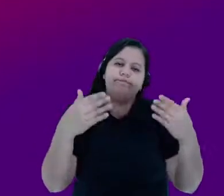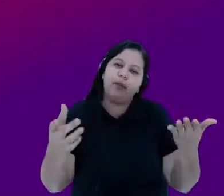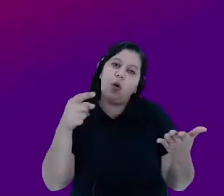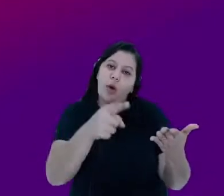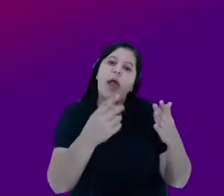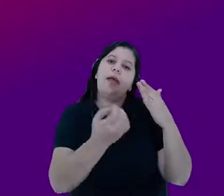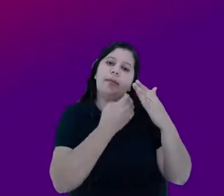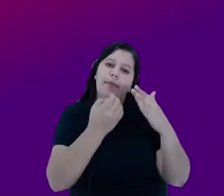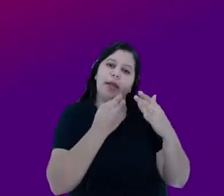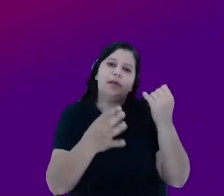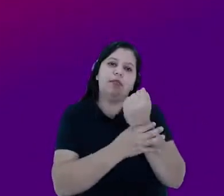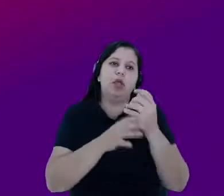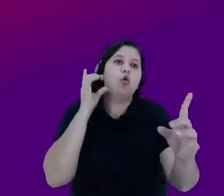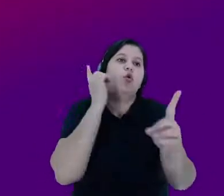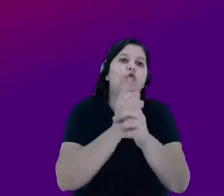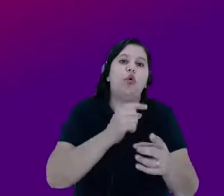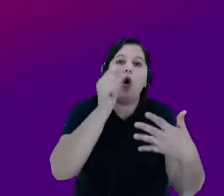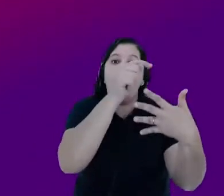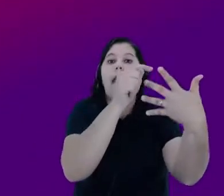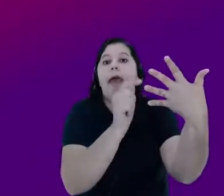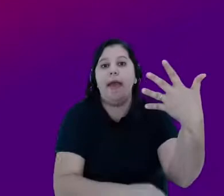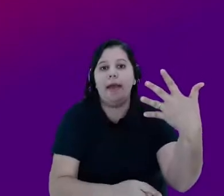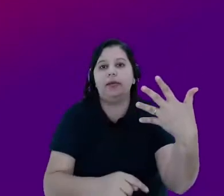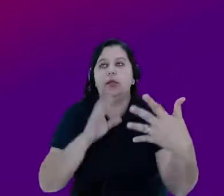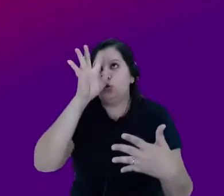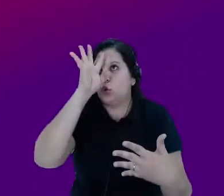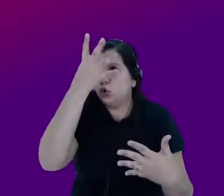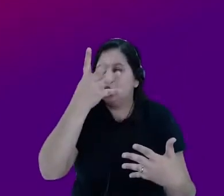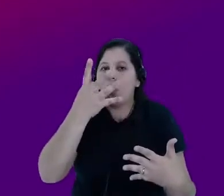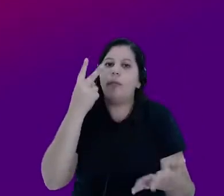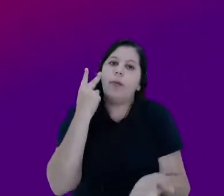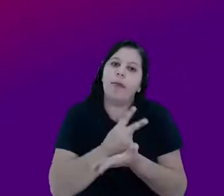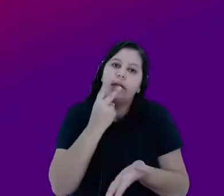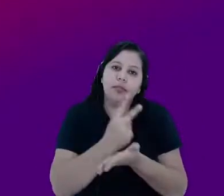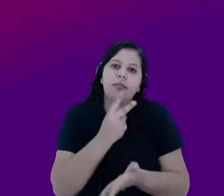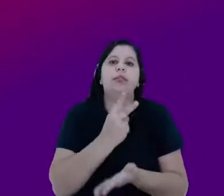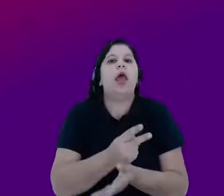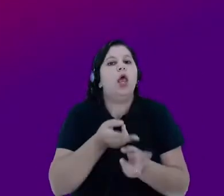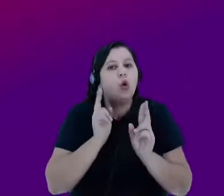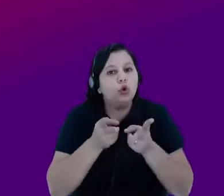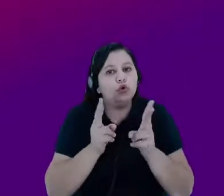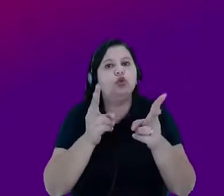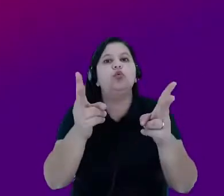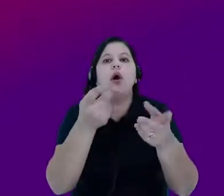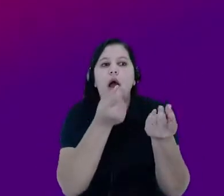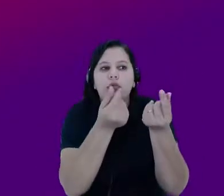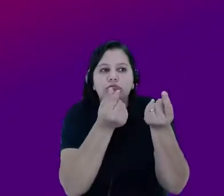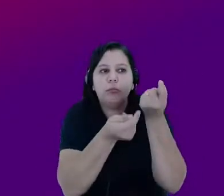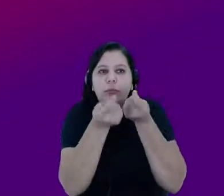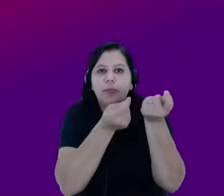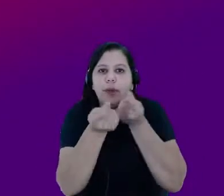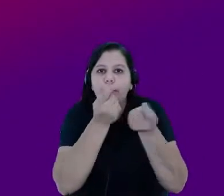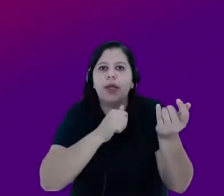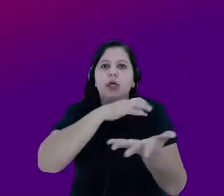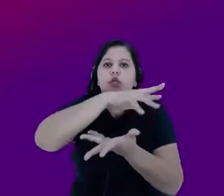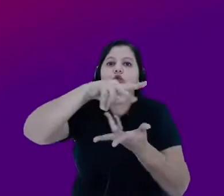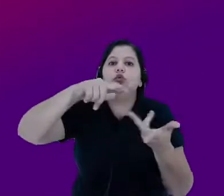como solução, foram essas as soluções que foram encontradas para manter e dar continuidade aos negócios de maneira sustentável.